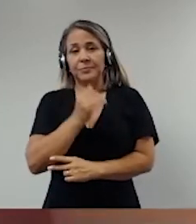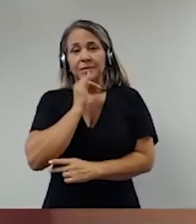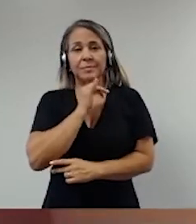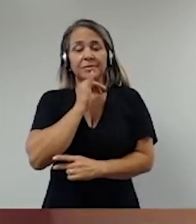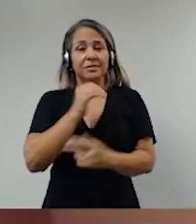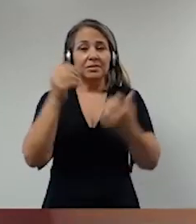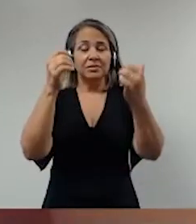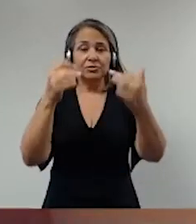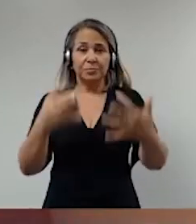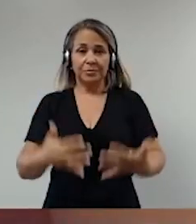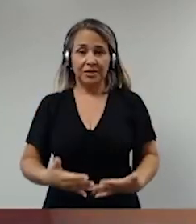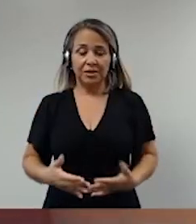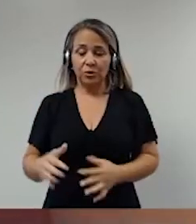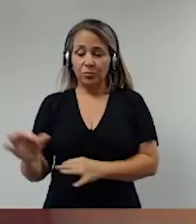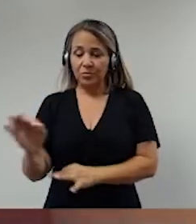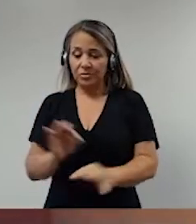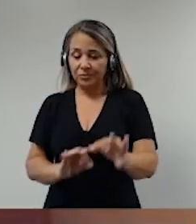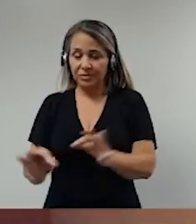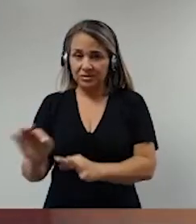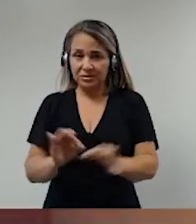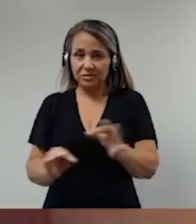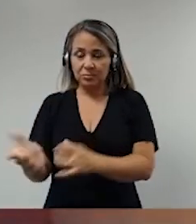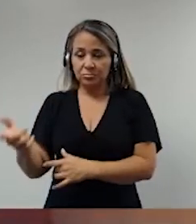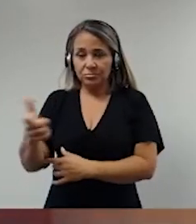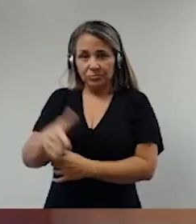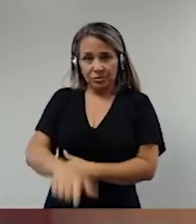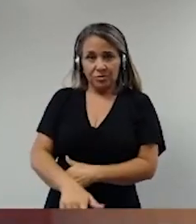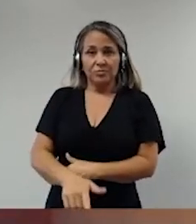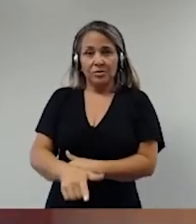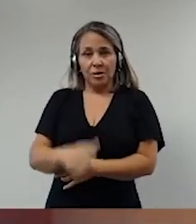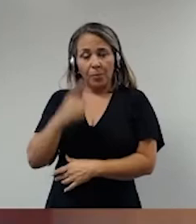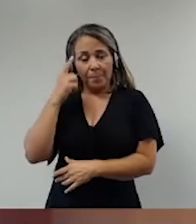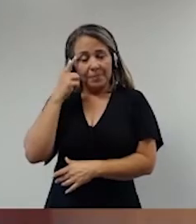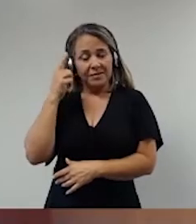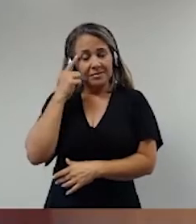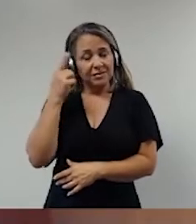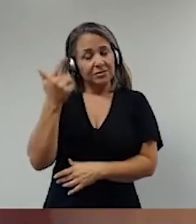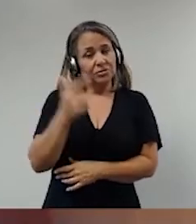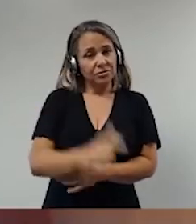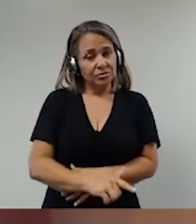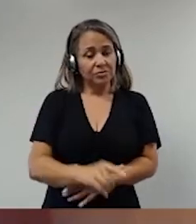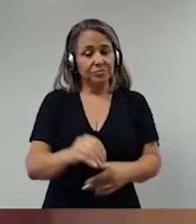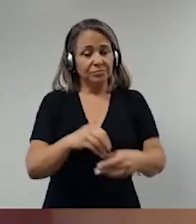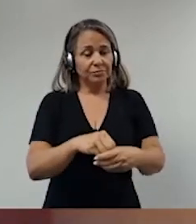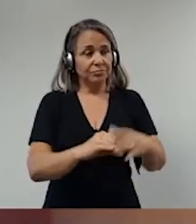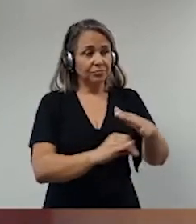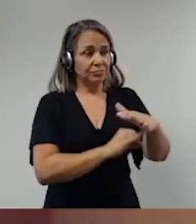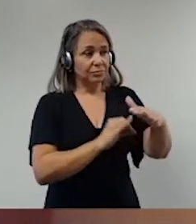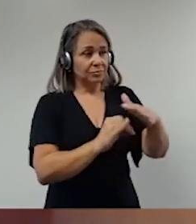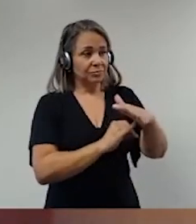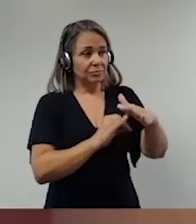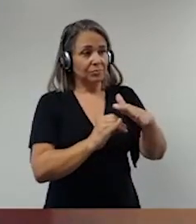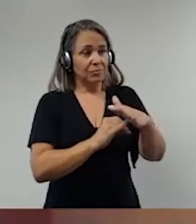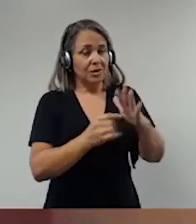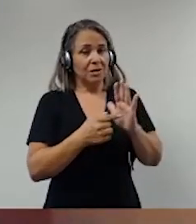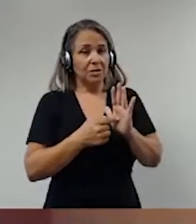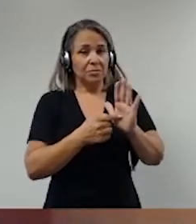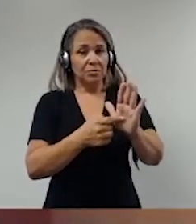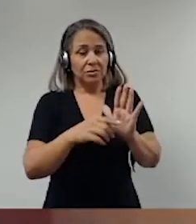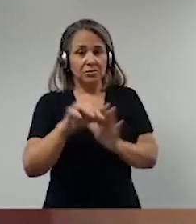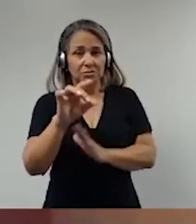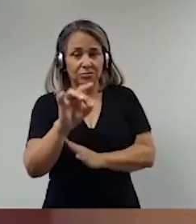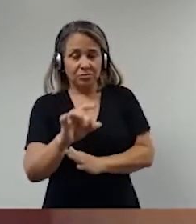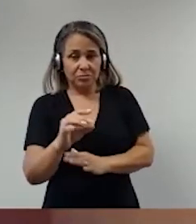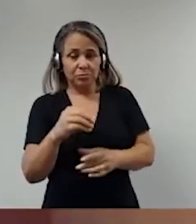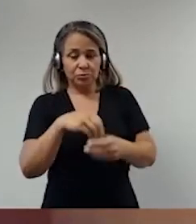de uma reorganização, de um repensar-se institucional que leve em consideração tanto o ponto de